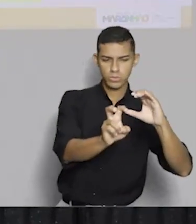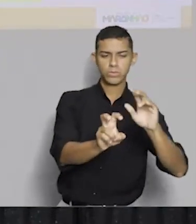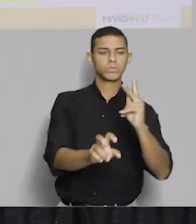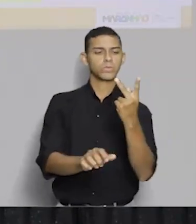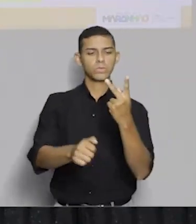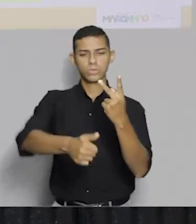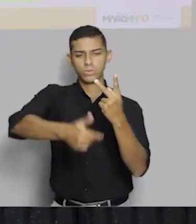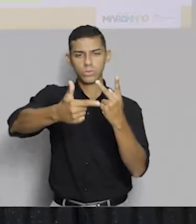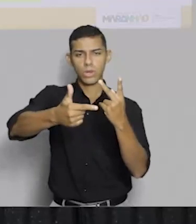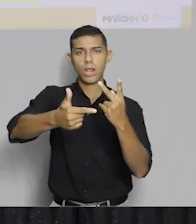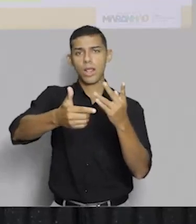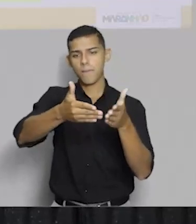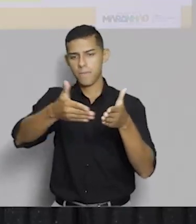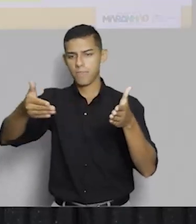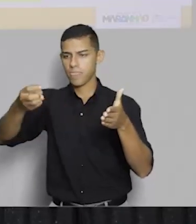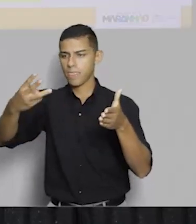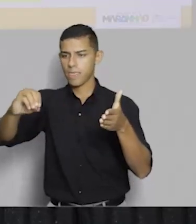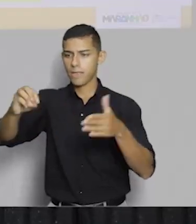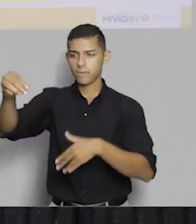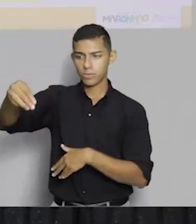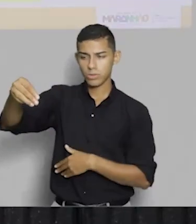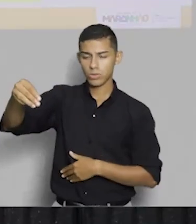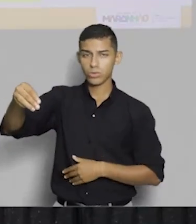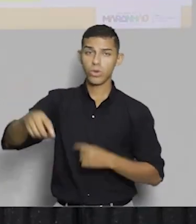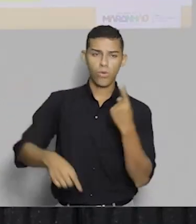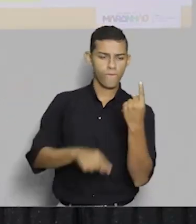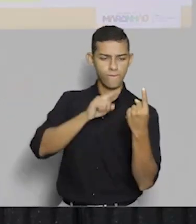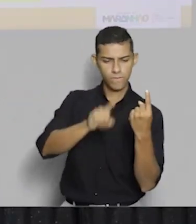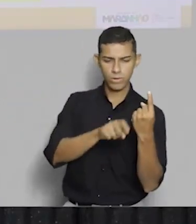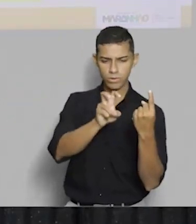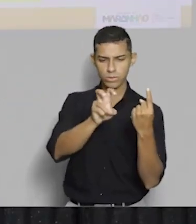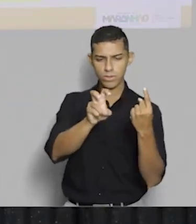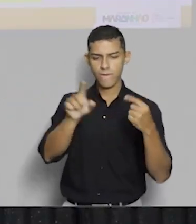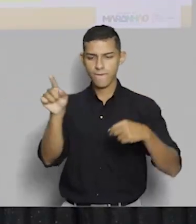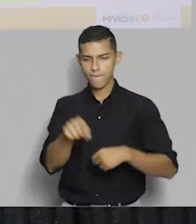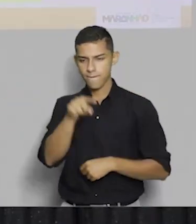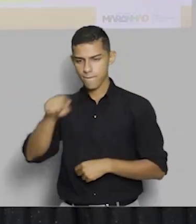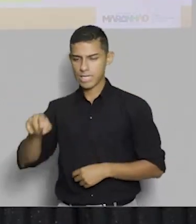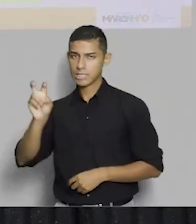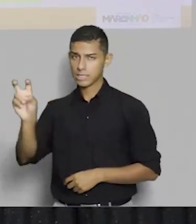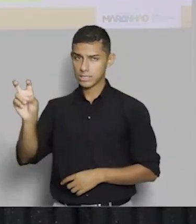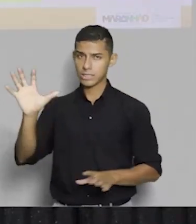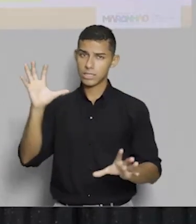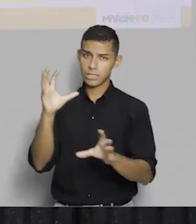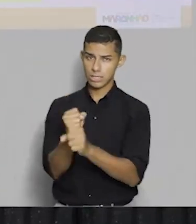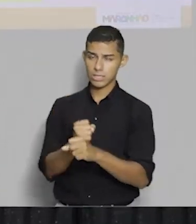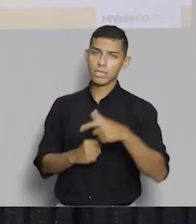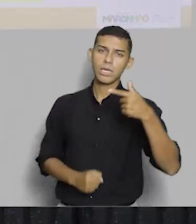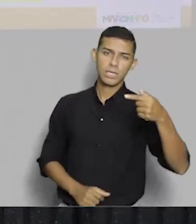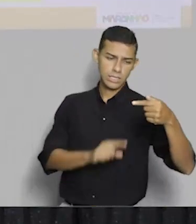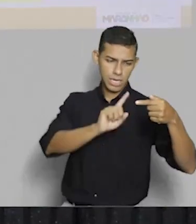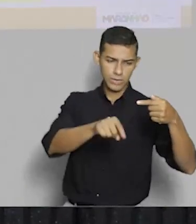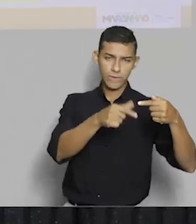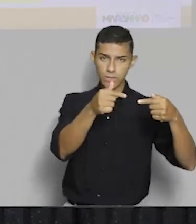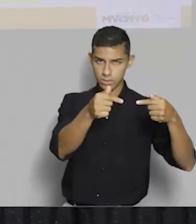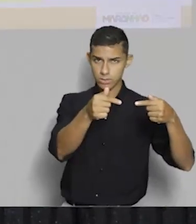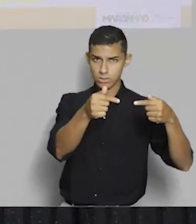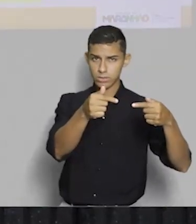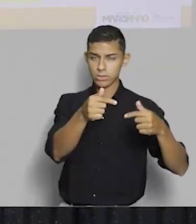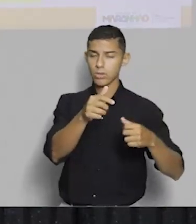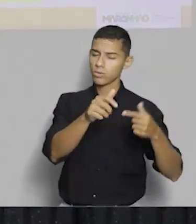mol A cada 30 minutos 1,5 x 5 vai dar 7,5